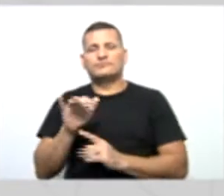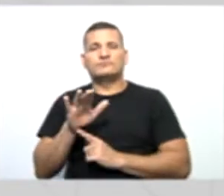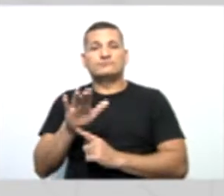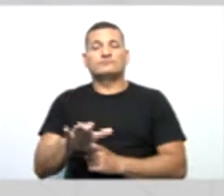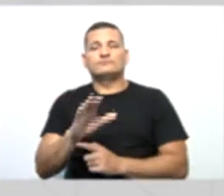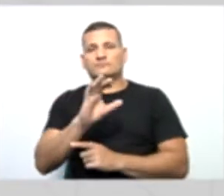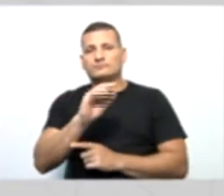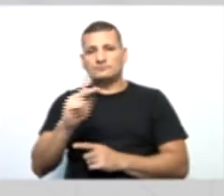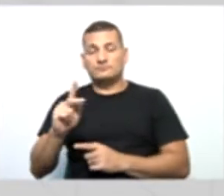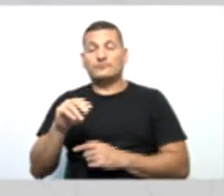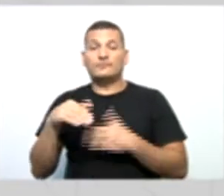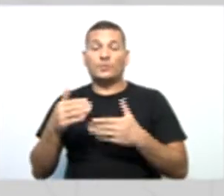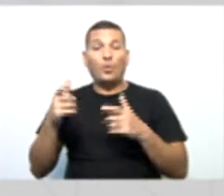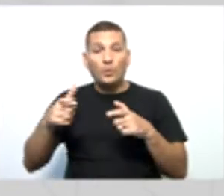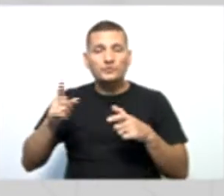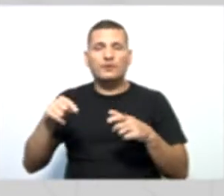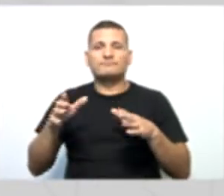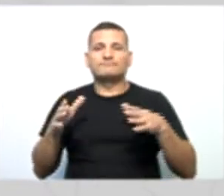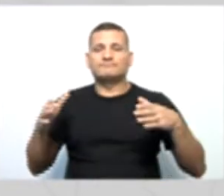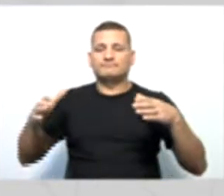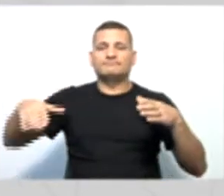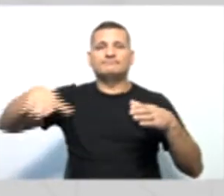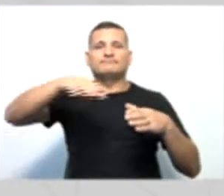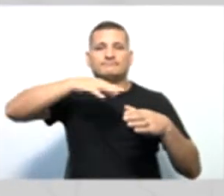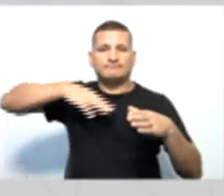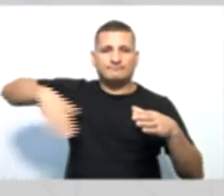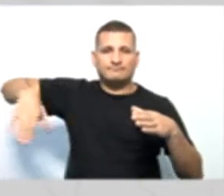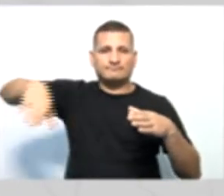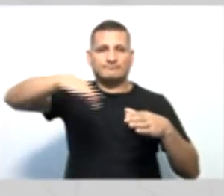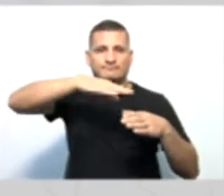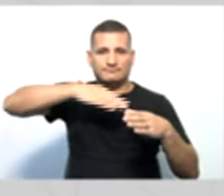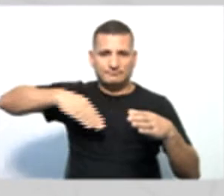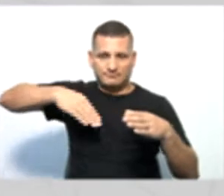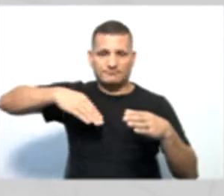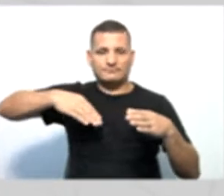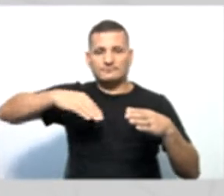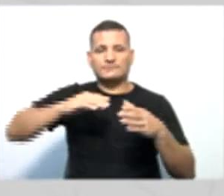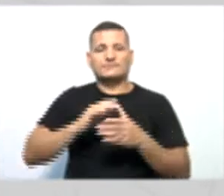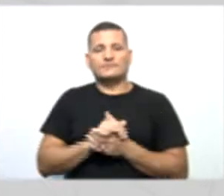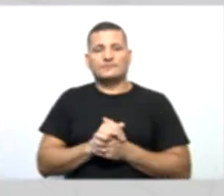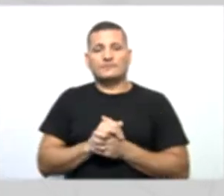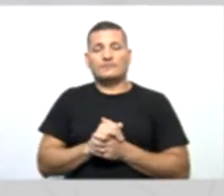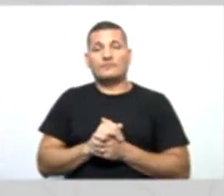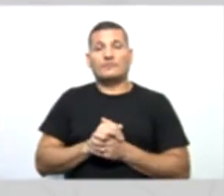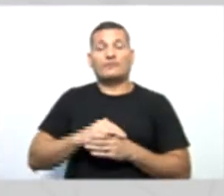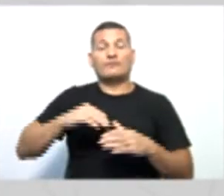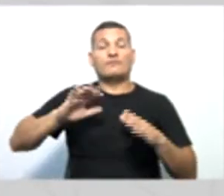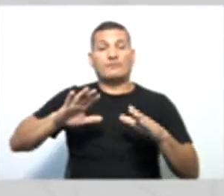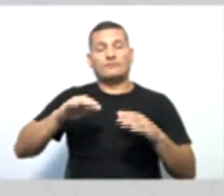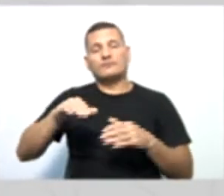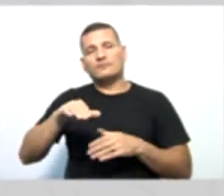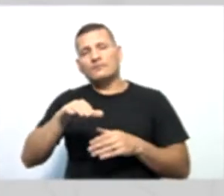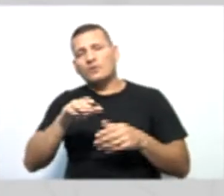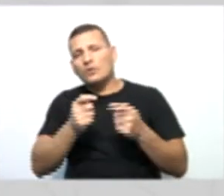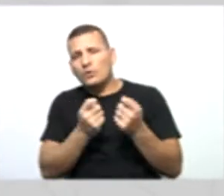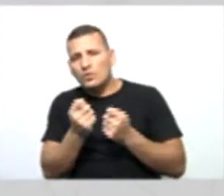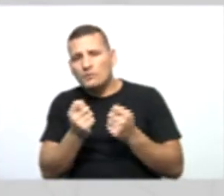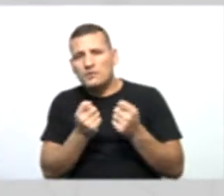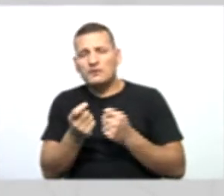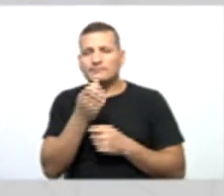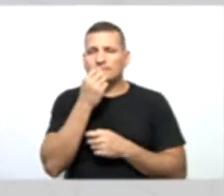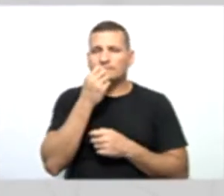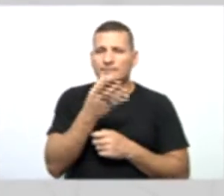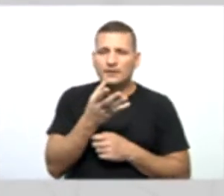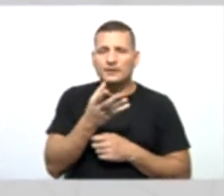isso tudo vem desse mecanismo político legal. Ambiente econômico. A economia vai bem,